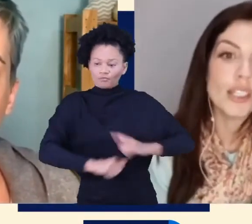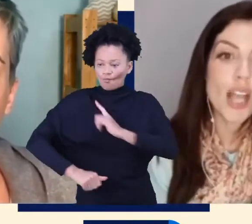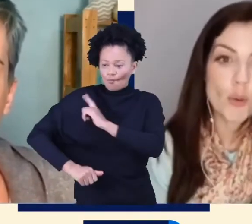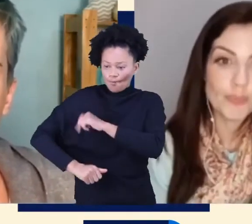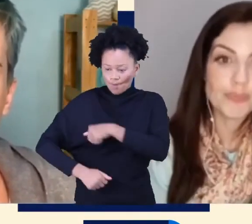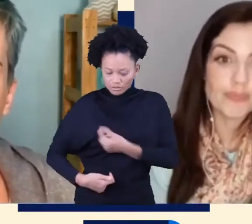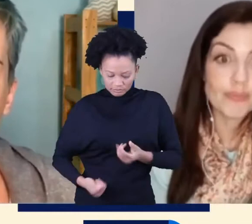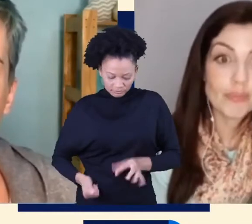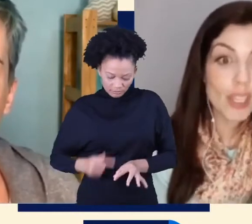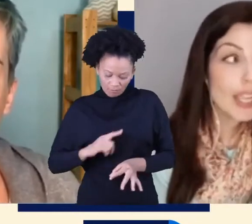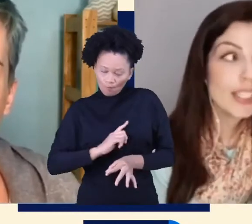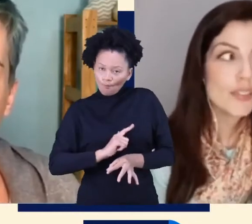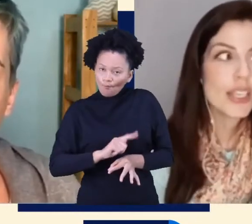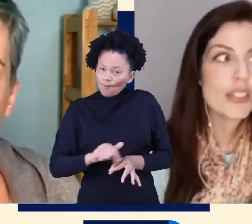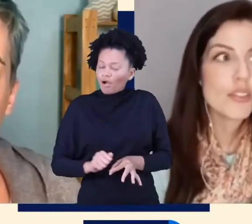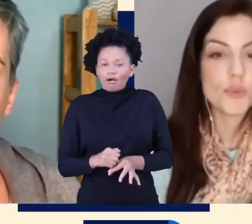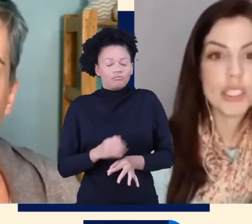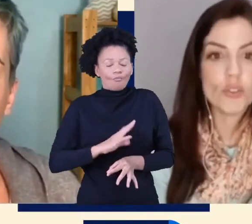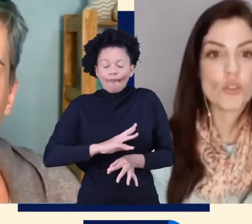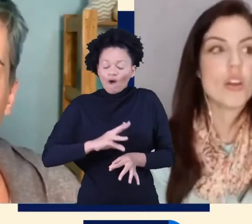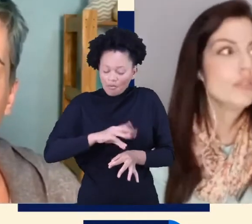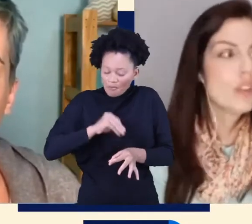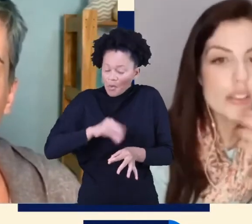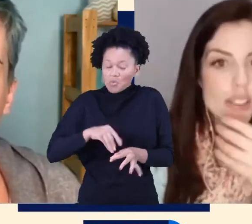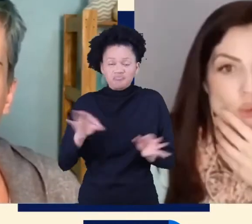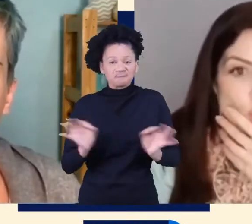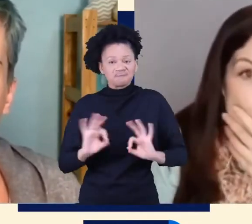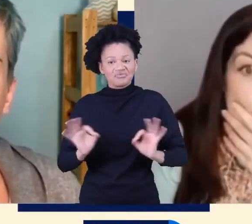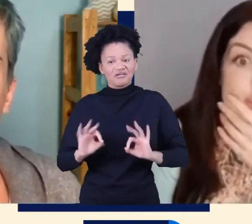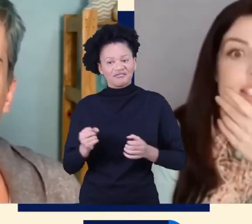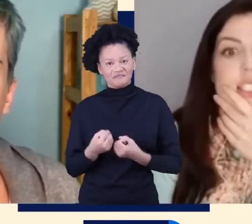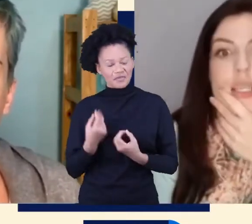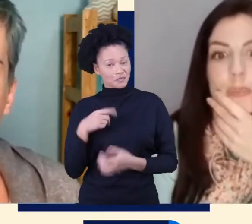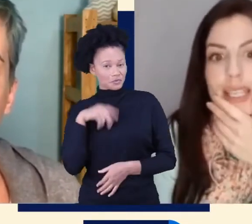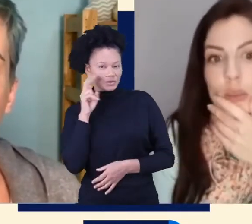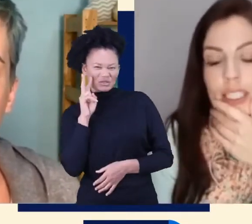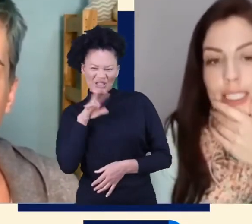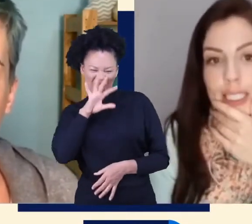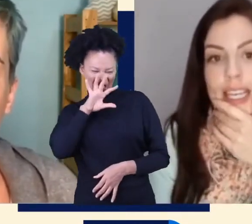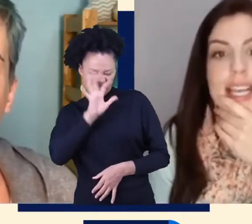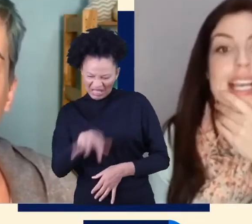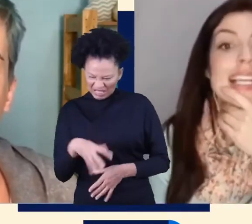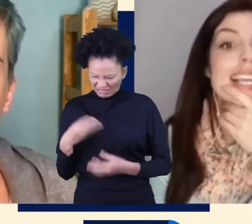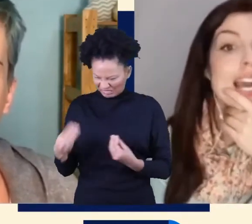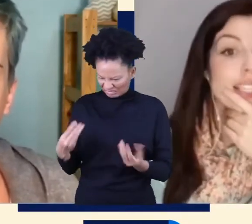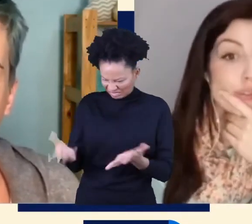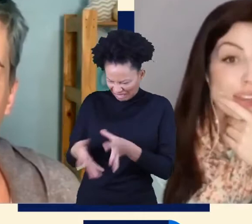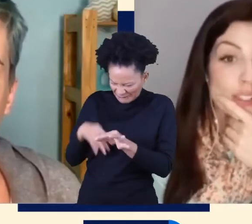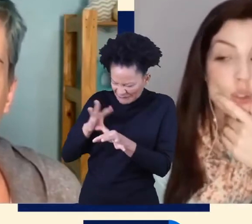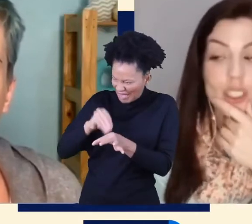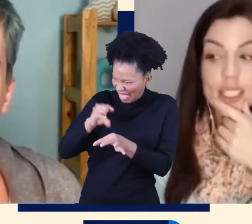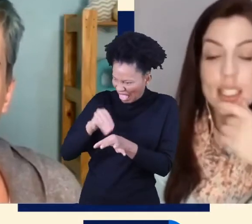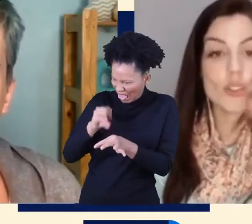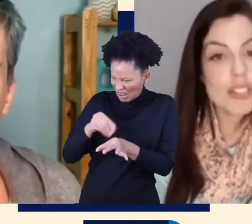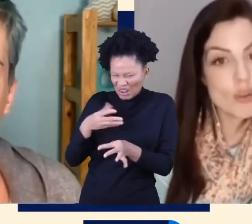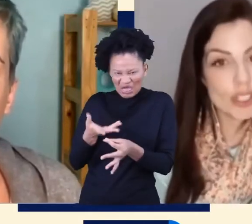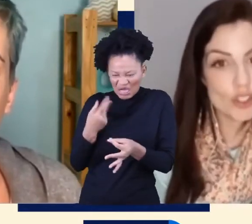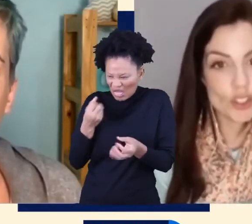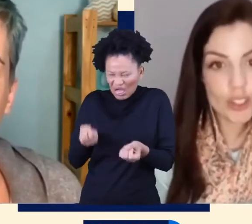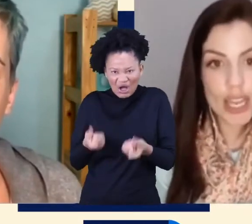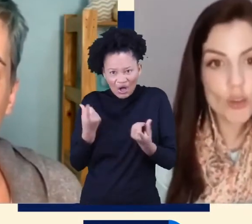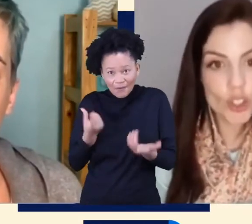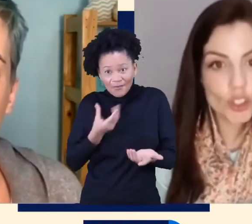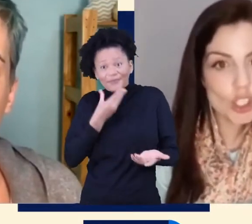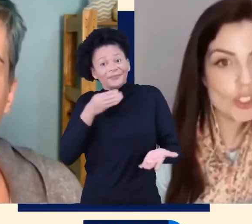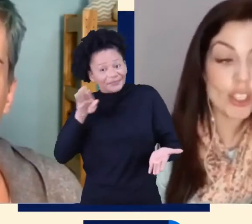região genital. Né? E às vezes os meninos olham: nossa, que nojo, como assim que tem pelo ali? E aí vem toda essa noção que a